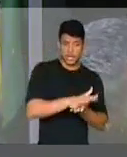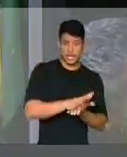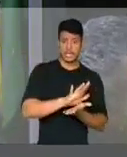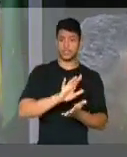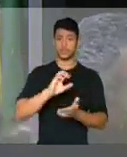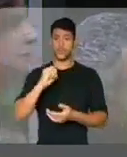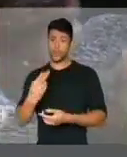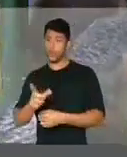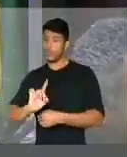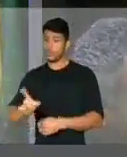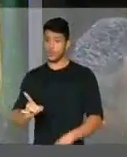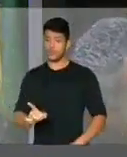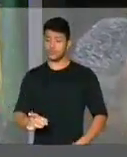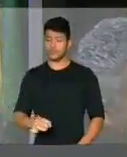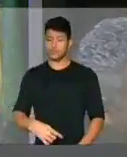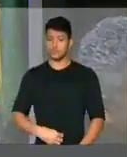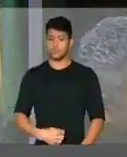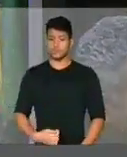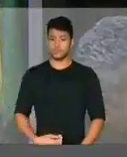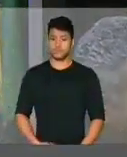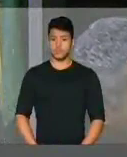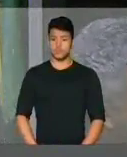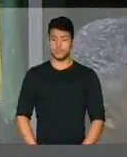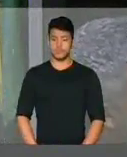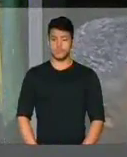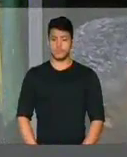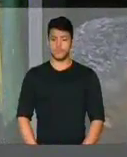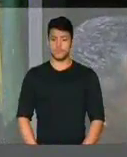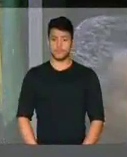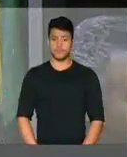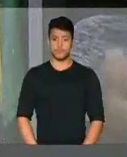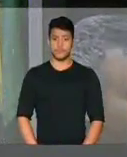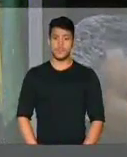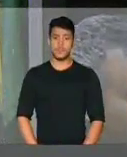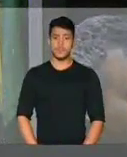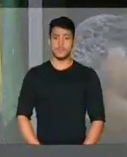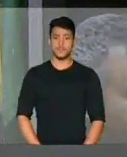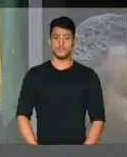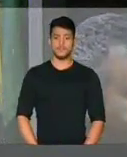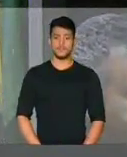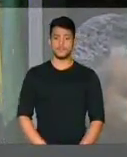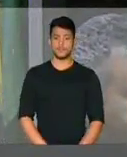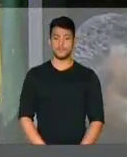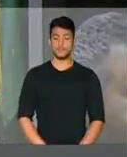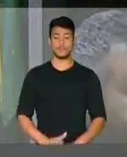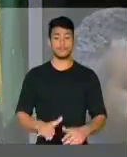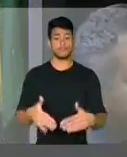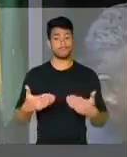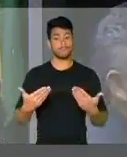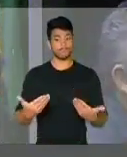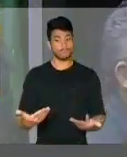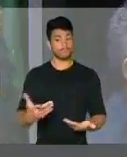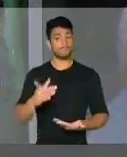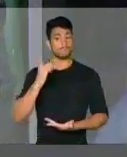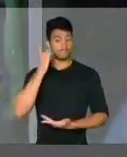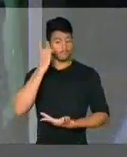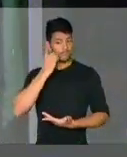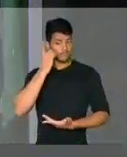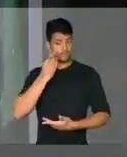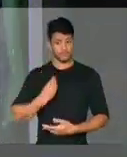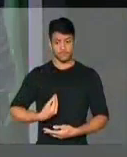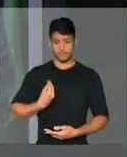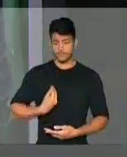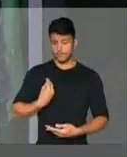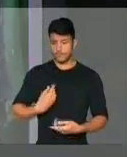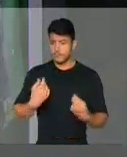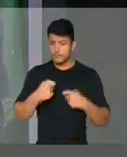suas informações sejam divulgadas entre birôs de crédito. Então, os deputados que estão aqui,